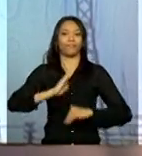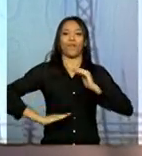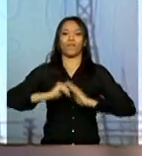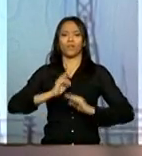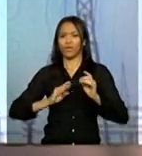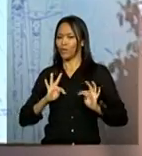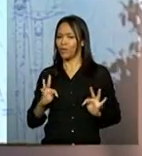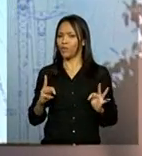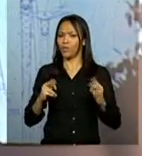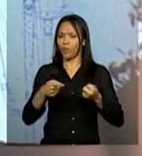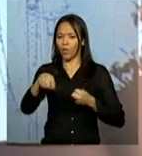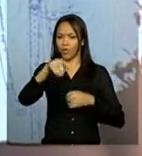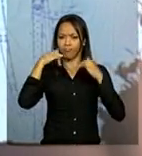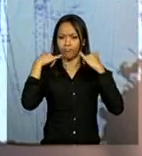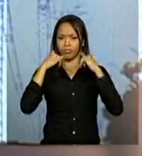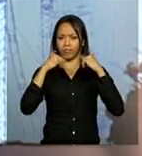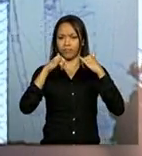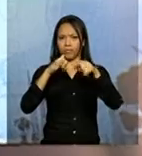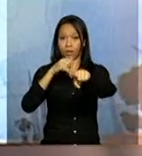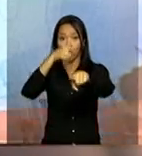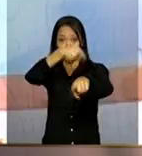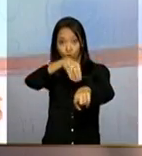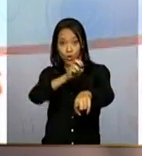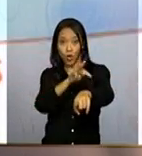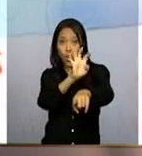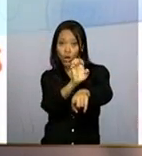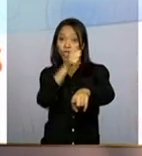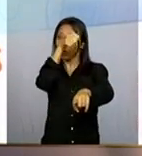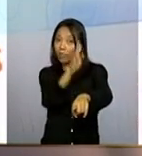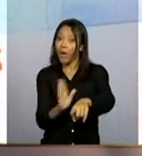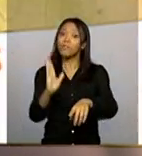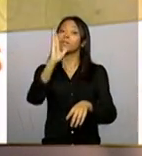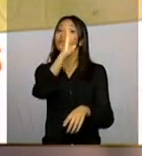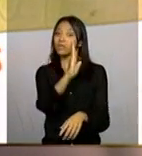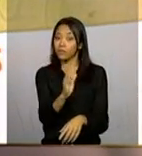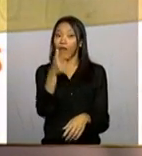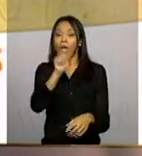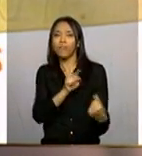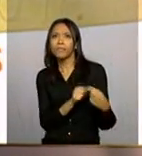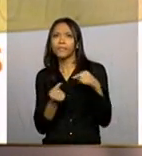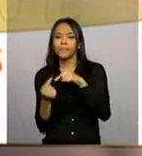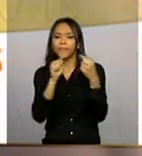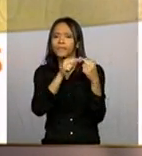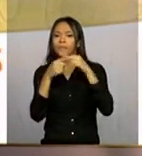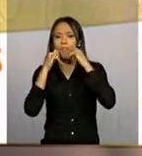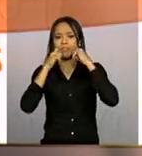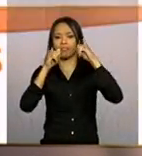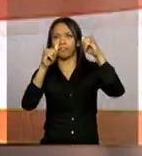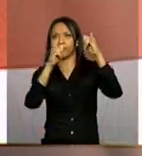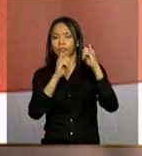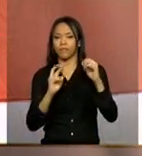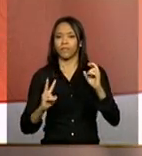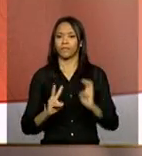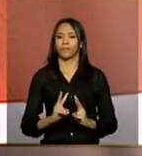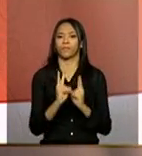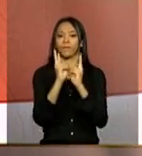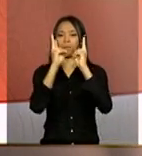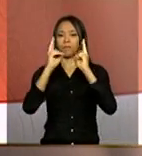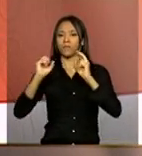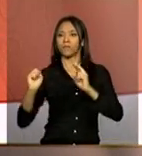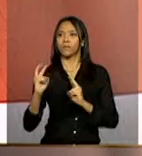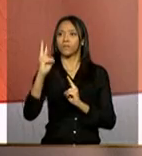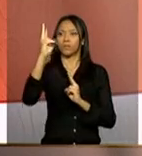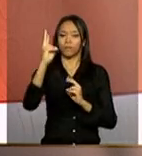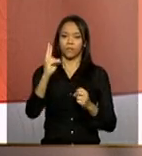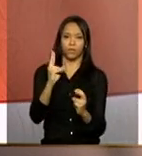toda essa energia produzida no norte do Brasil se integra à rede nacional por grandes linhas de transmissão, como a interligação